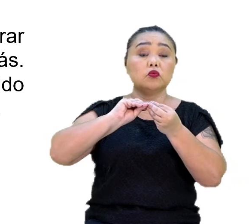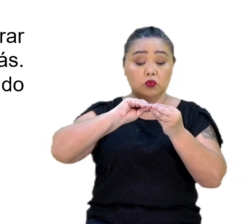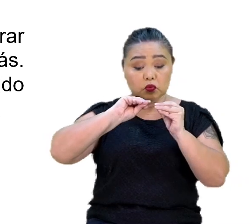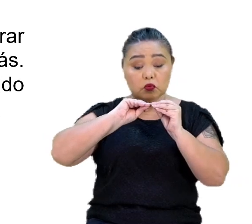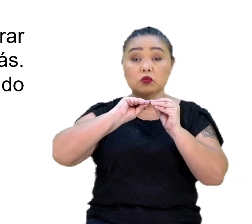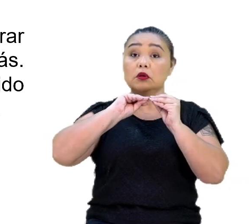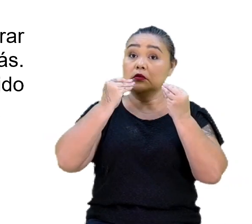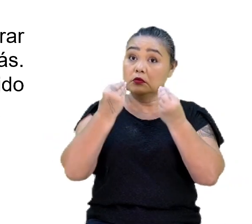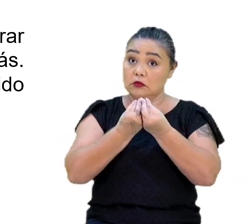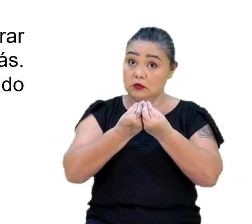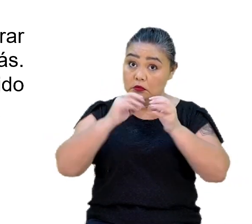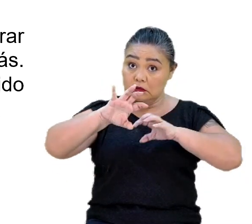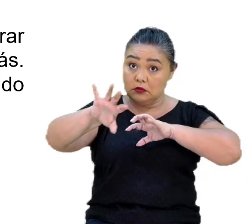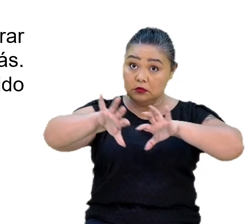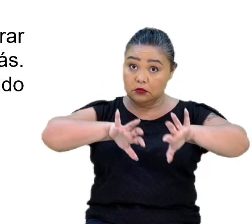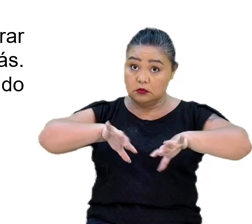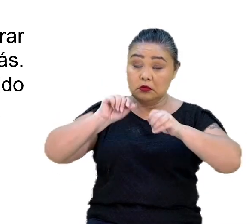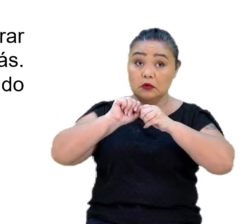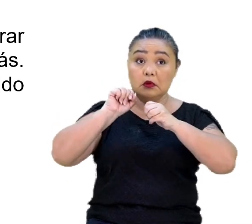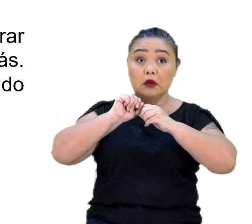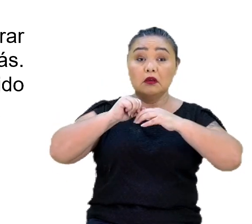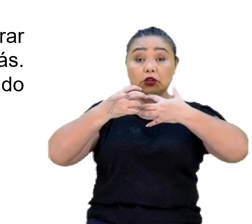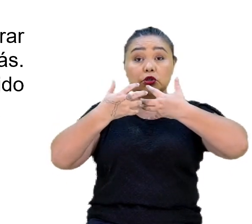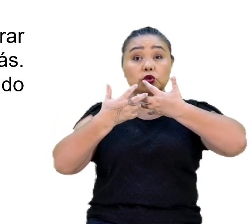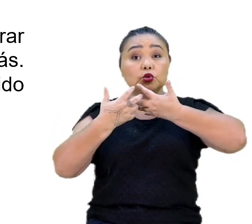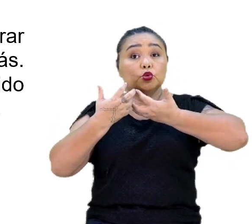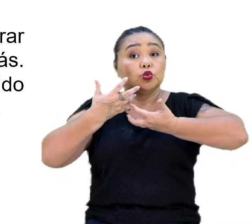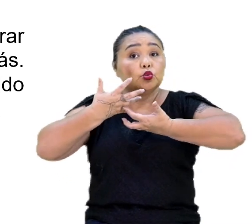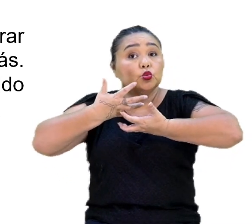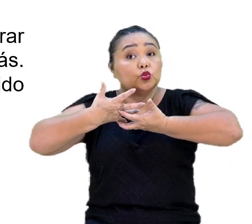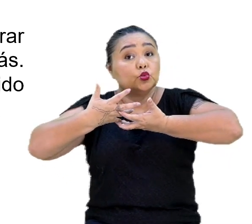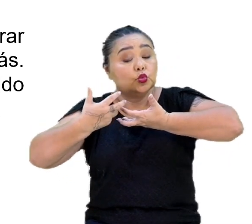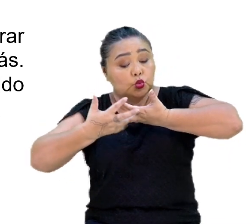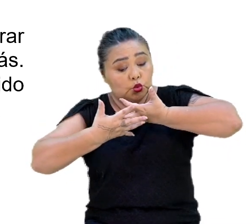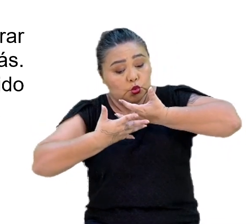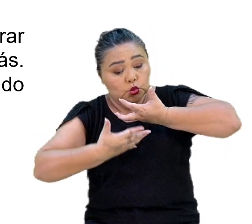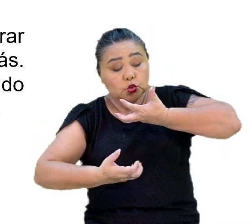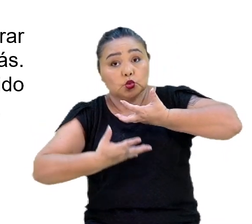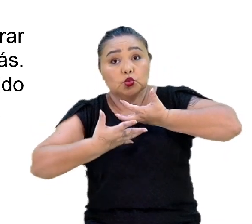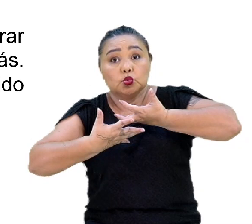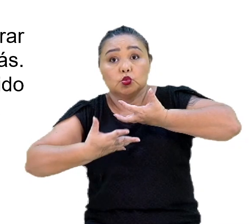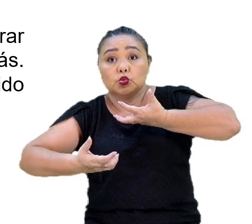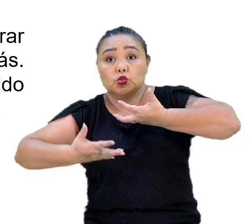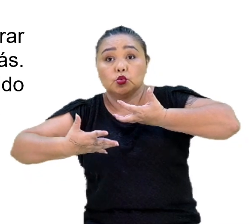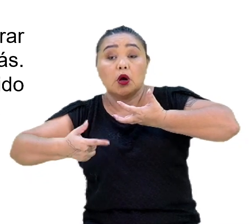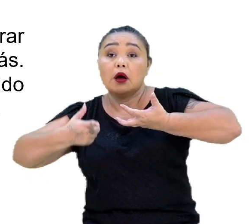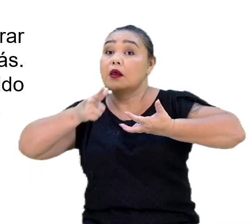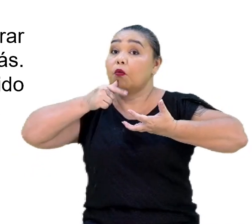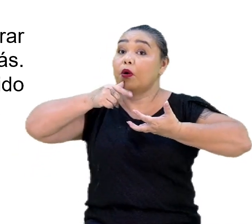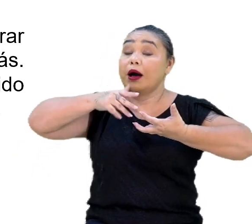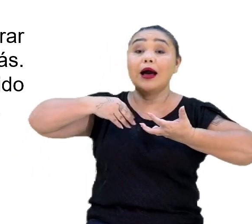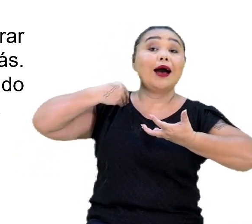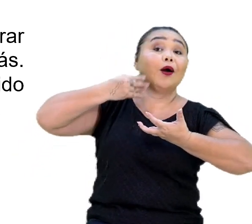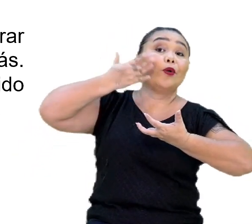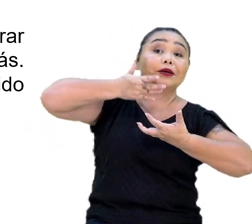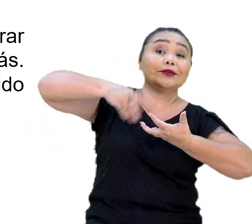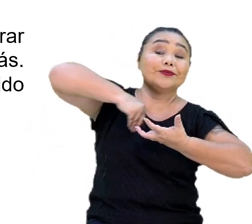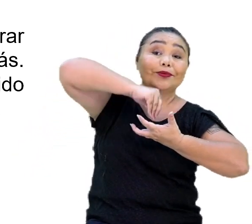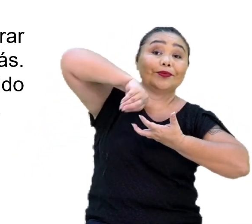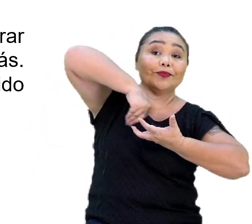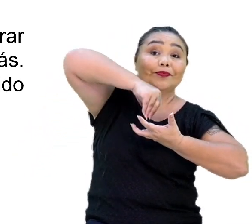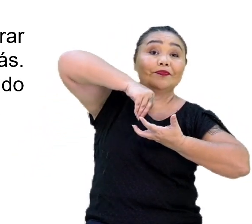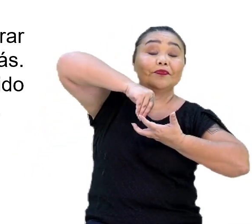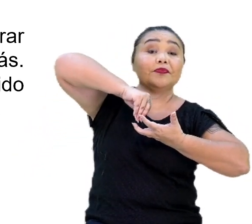filtração. Mas vocês observem que a filtração, por exemplo, não serve para separar água com açúcar dissolvido. Então, ela